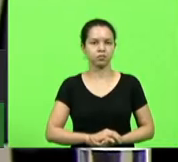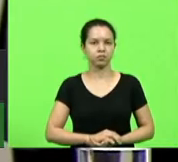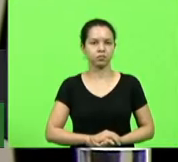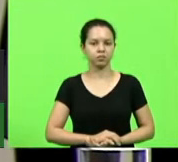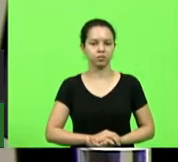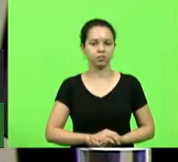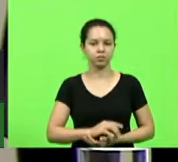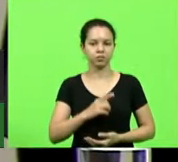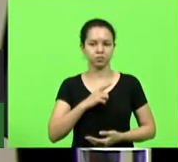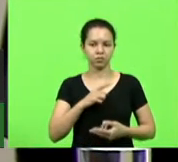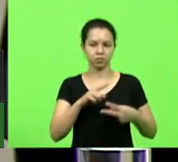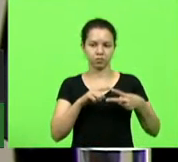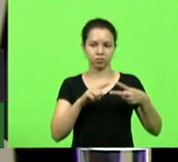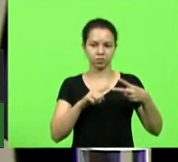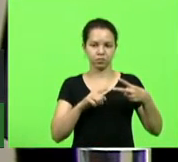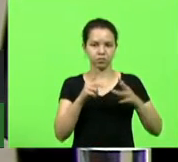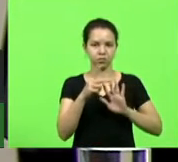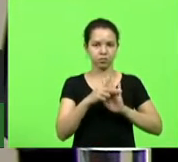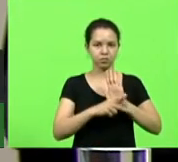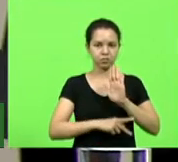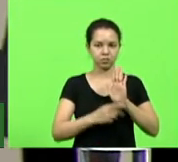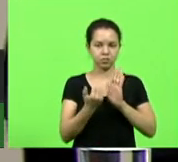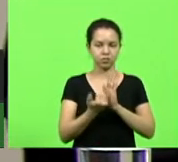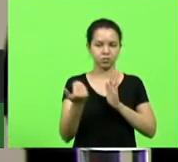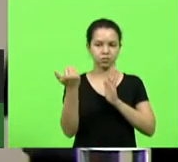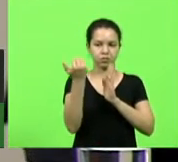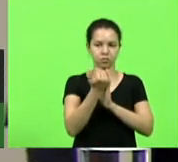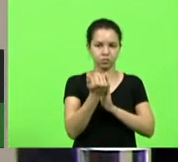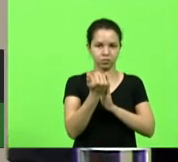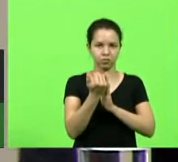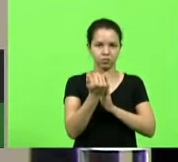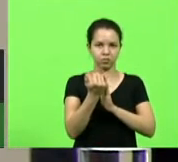dois projetos, esta pauta,